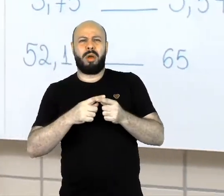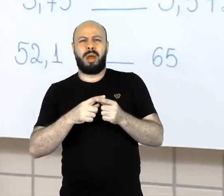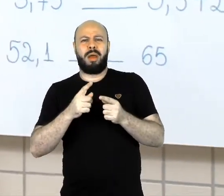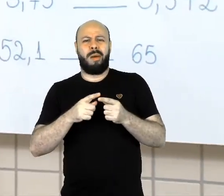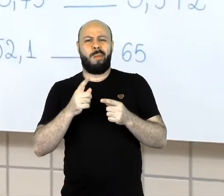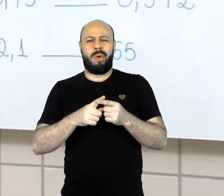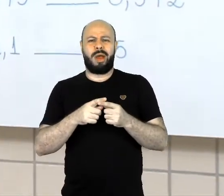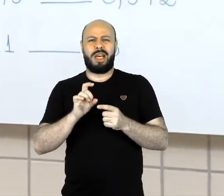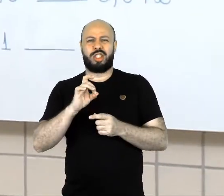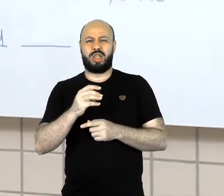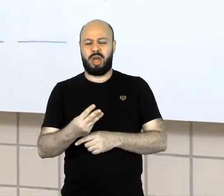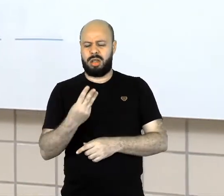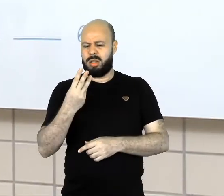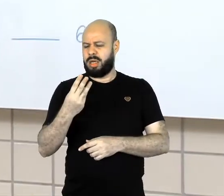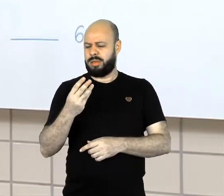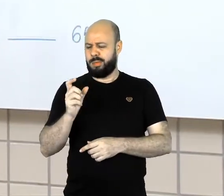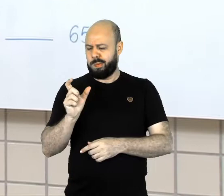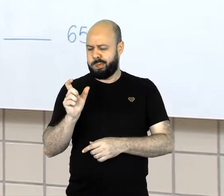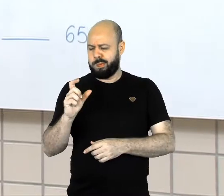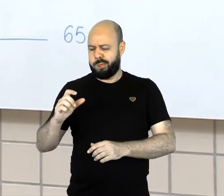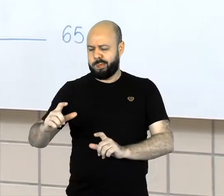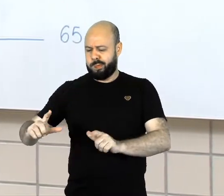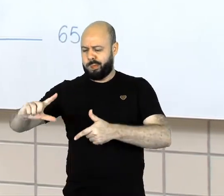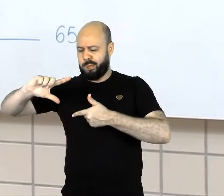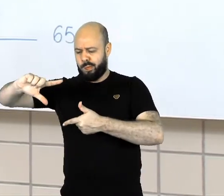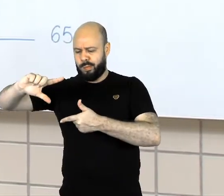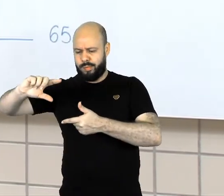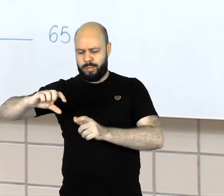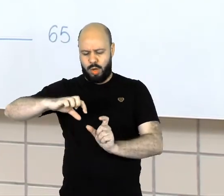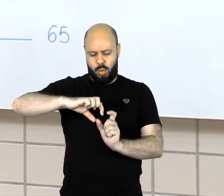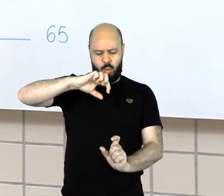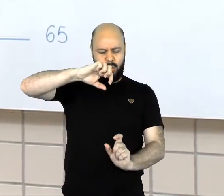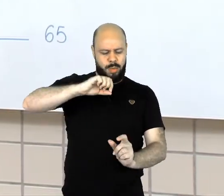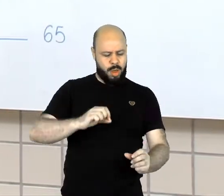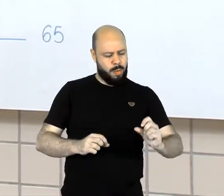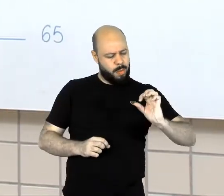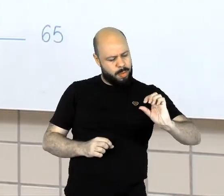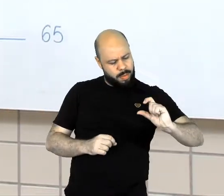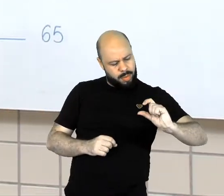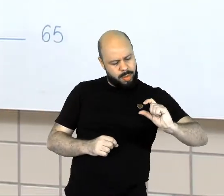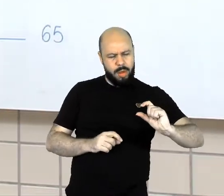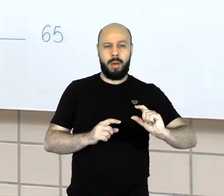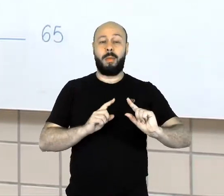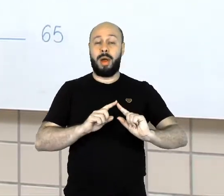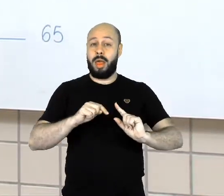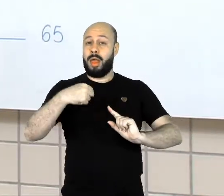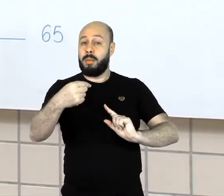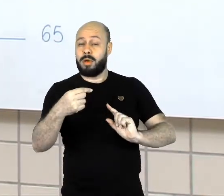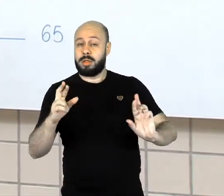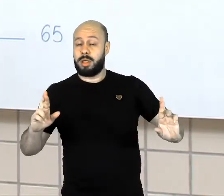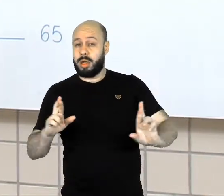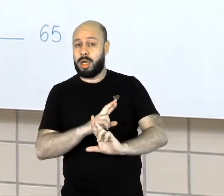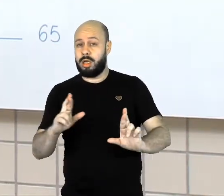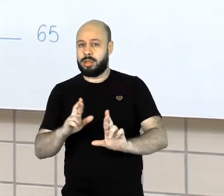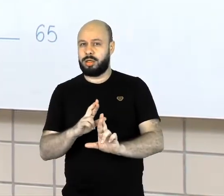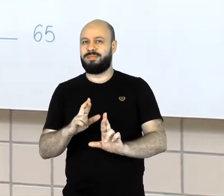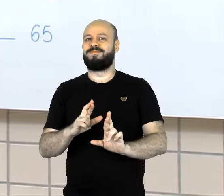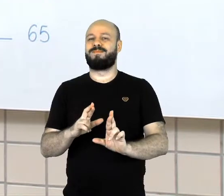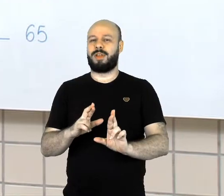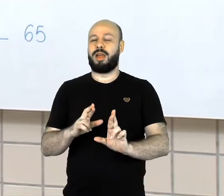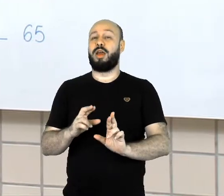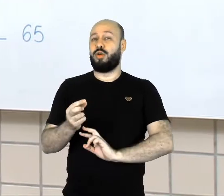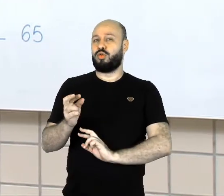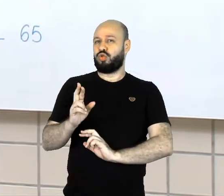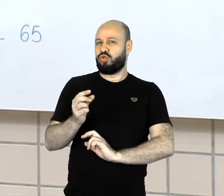usar só essas peças? Porque mais para frente você vai entender que nós vamos relacionar esse material dourado com o nosso